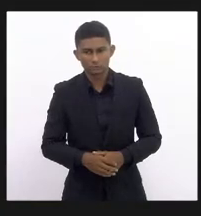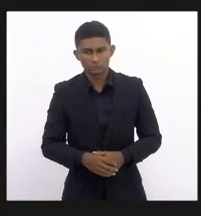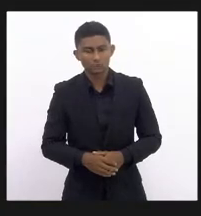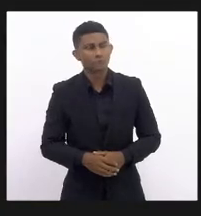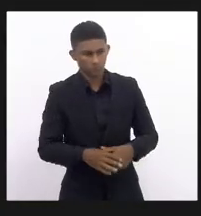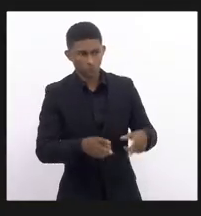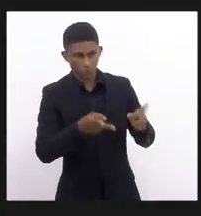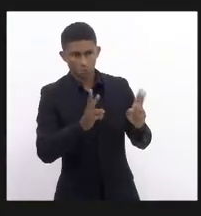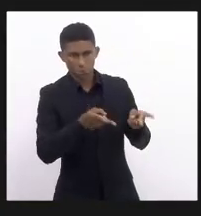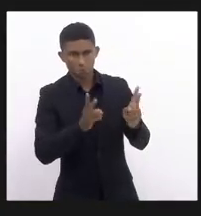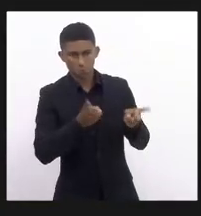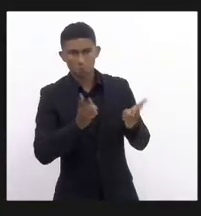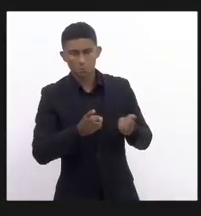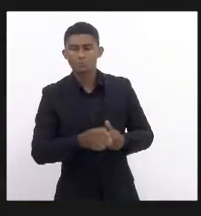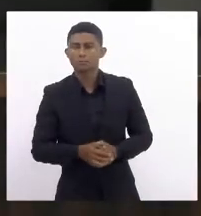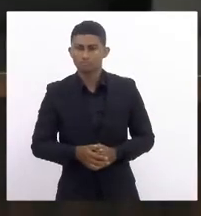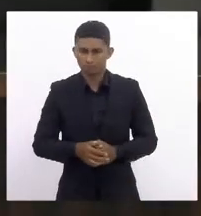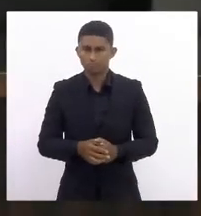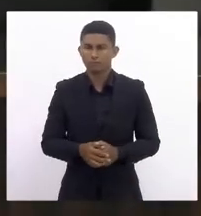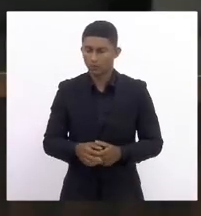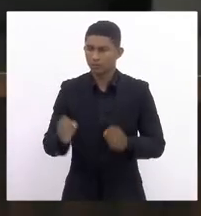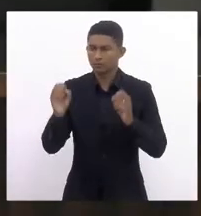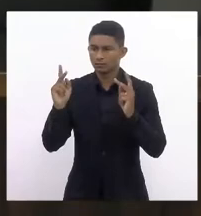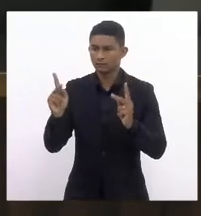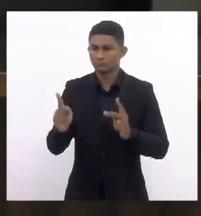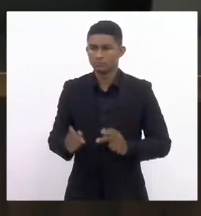Pela manutenção, senhor presidente. Pela manutenção, ok.